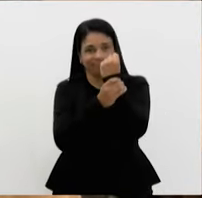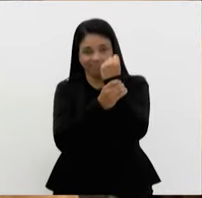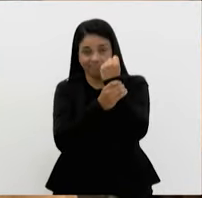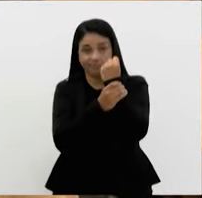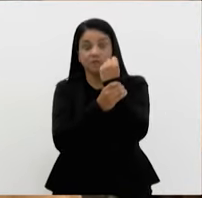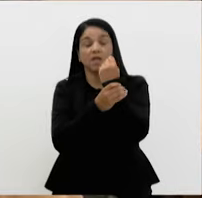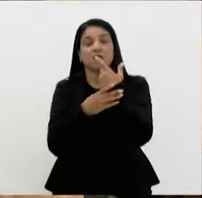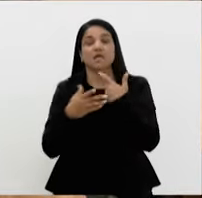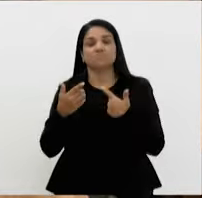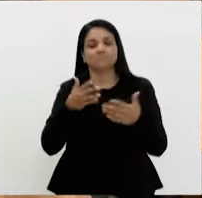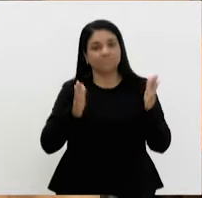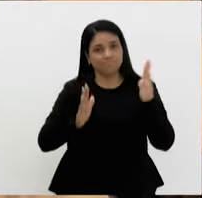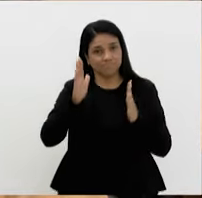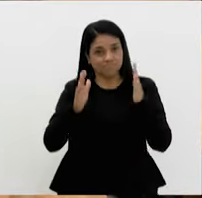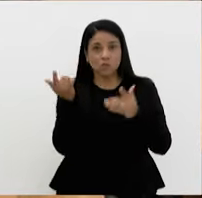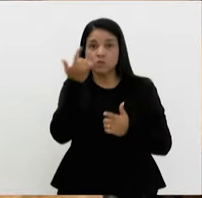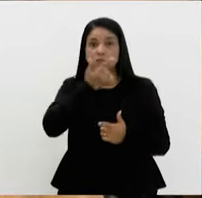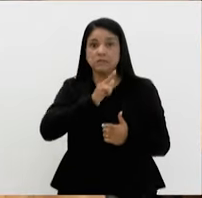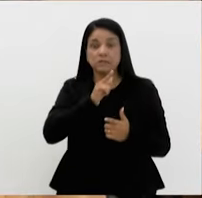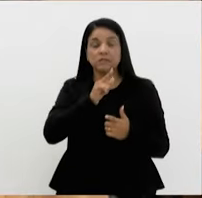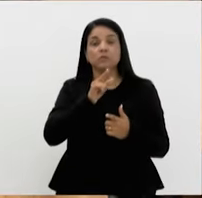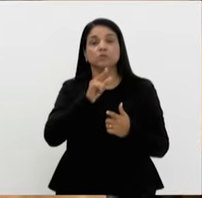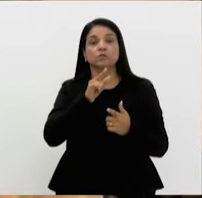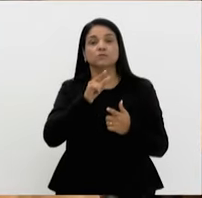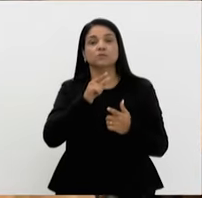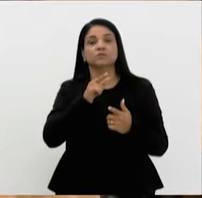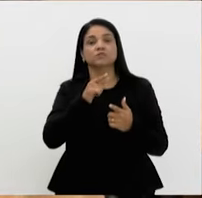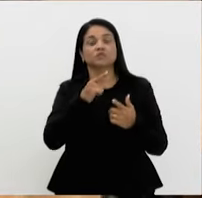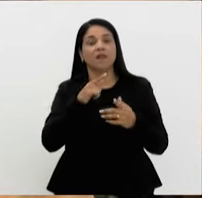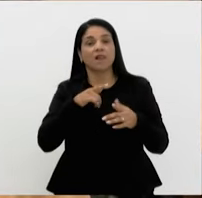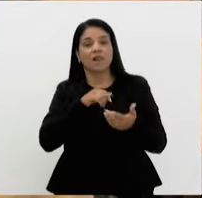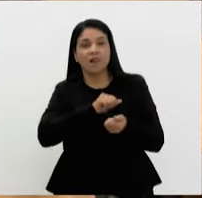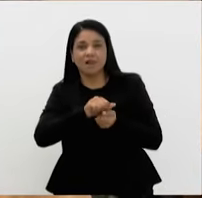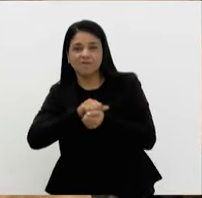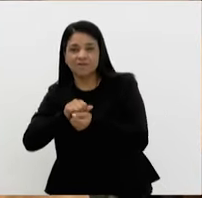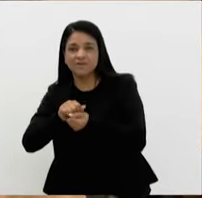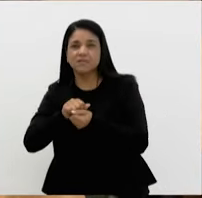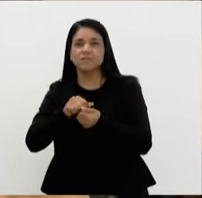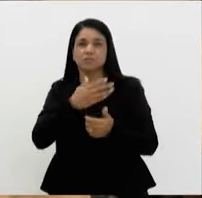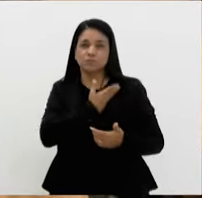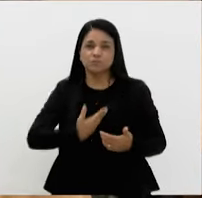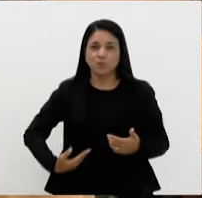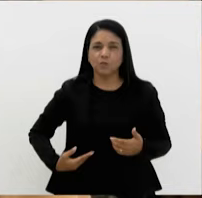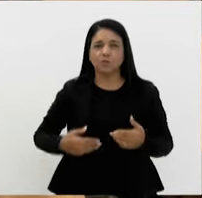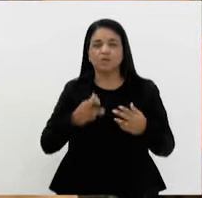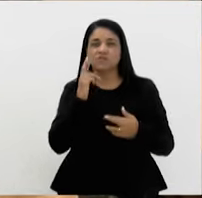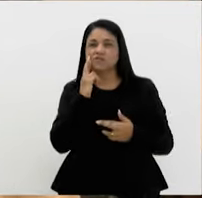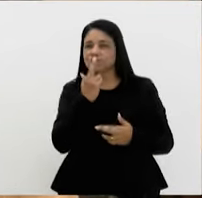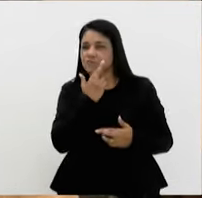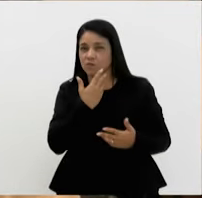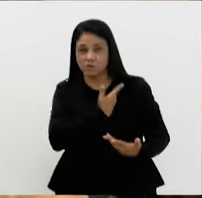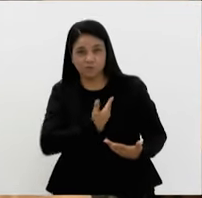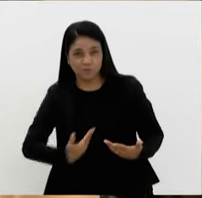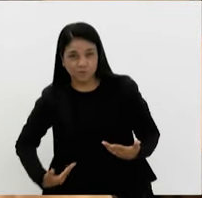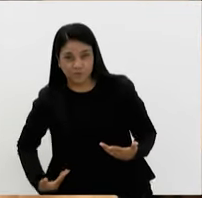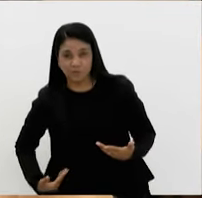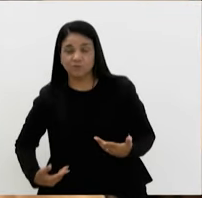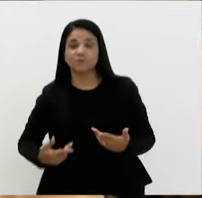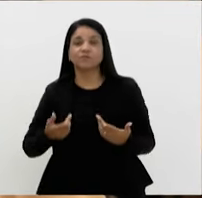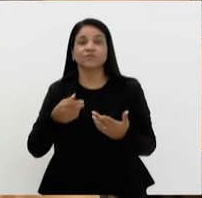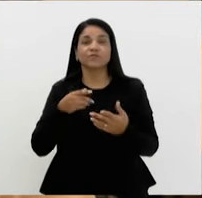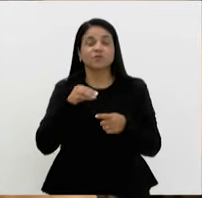revoltas, elas conseguiram estabelecer lavanderias públicas, refeitórios públicos, ou seja, aqueles que são serviços